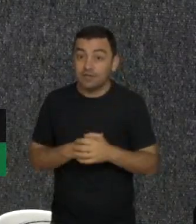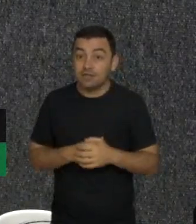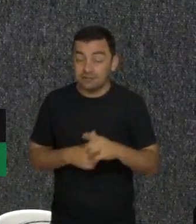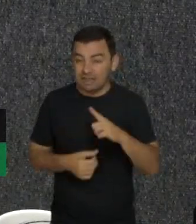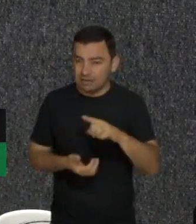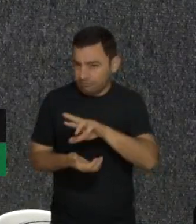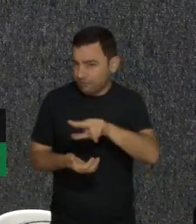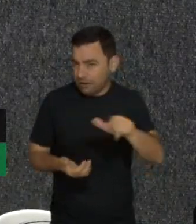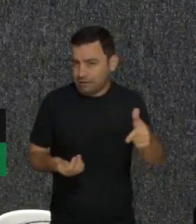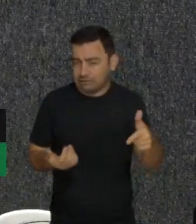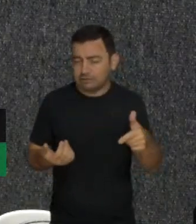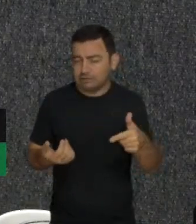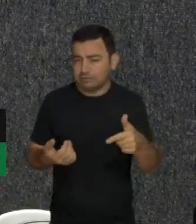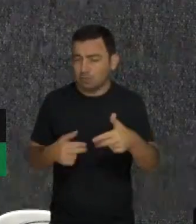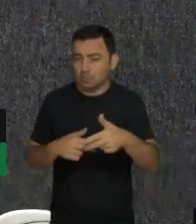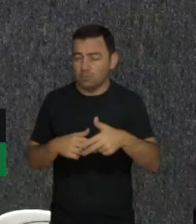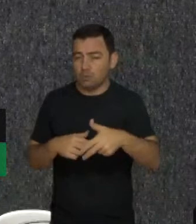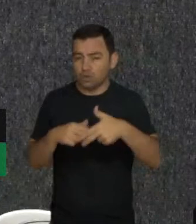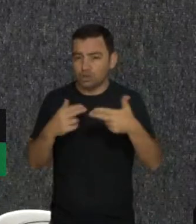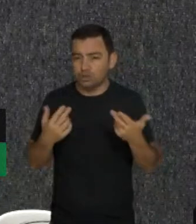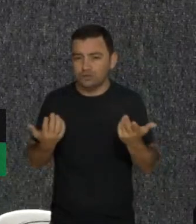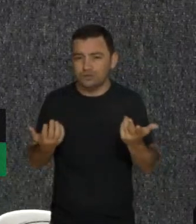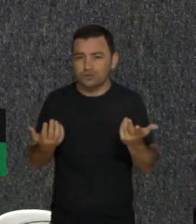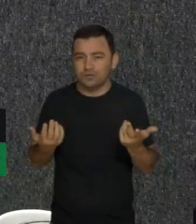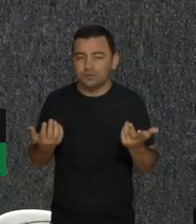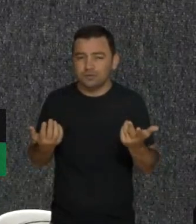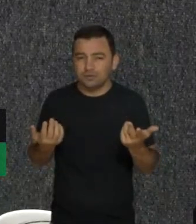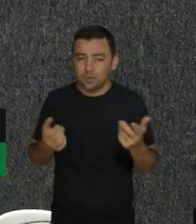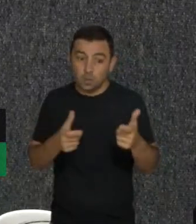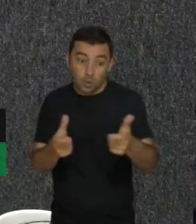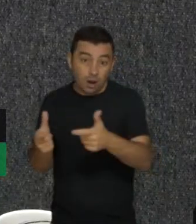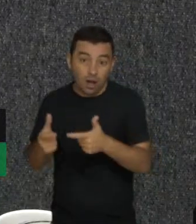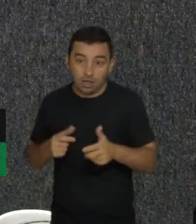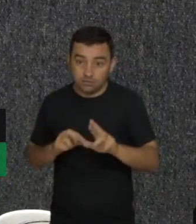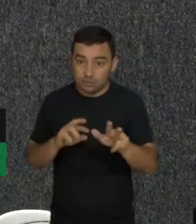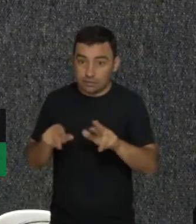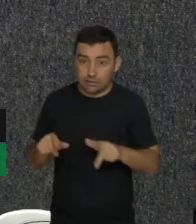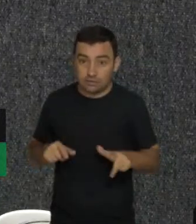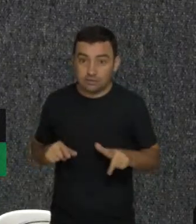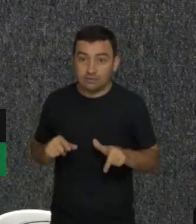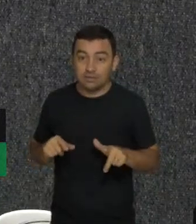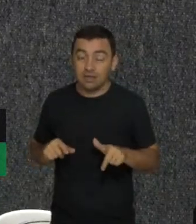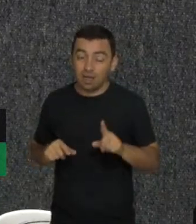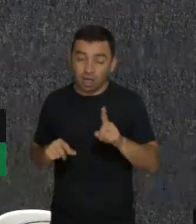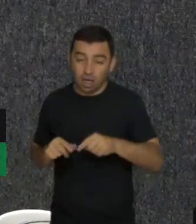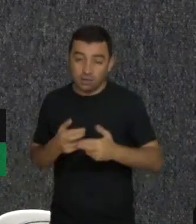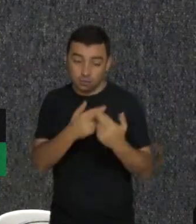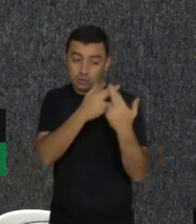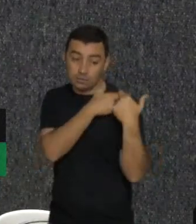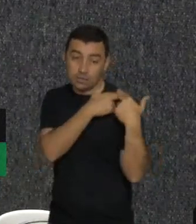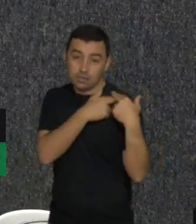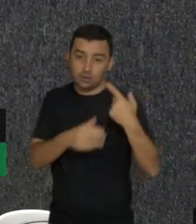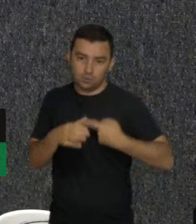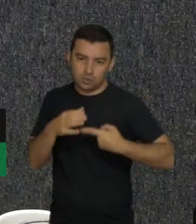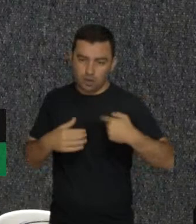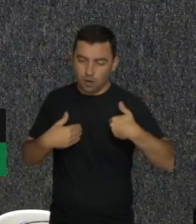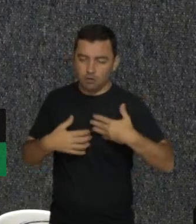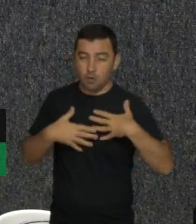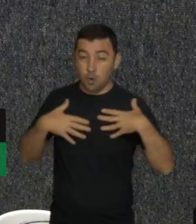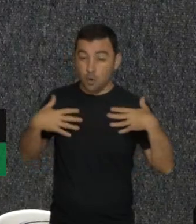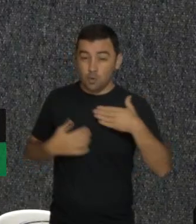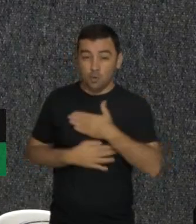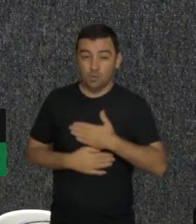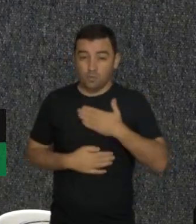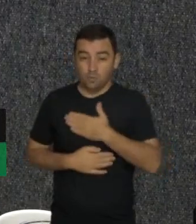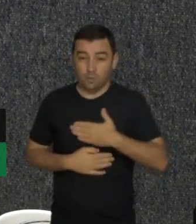Causas em diferentes regiões acredito que esse seja um uma das funções da nossa comissão e eu me orgulho muito né porque cada